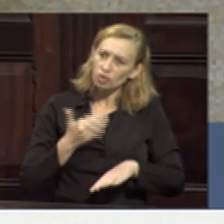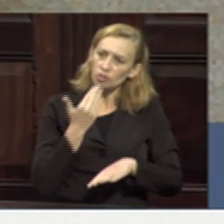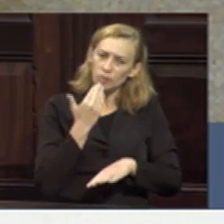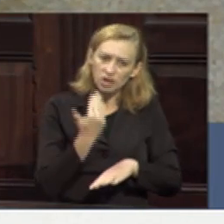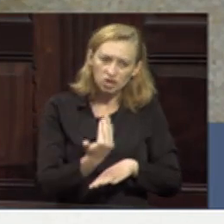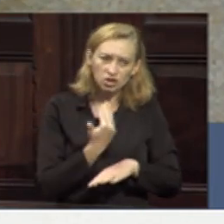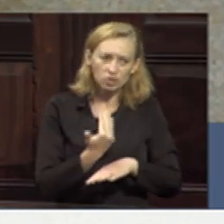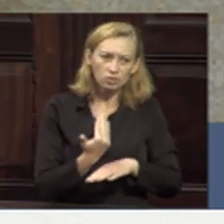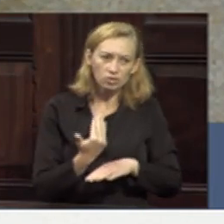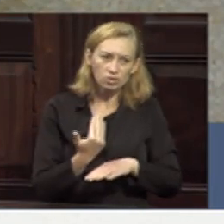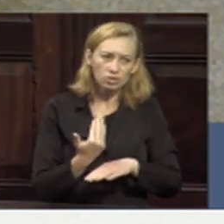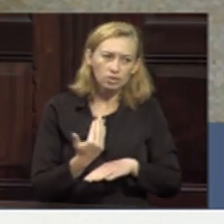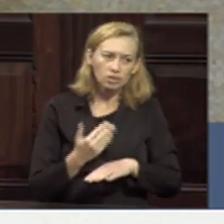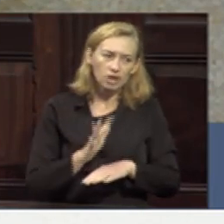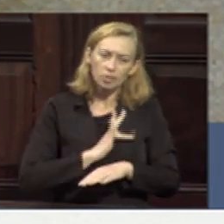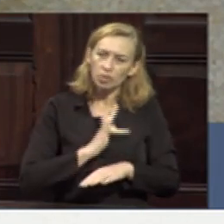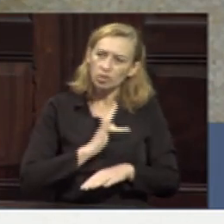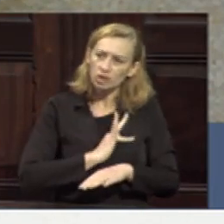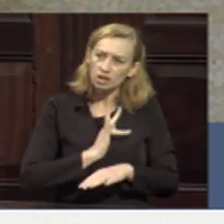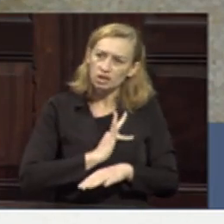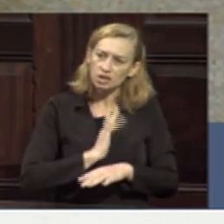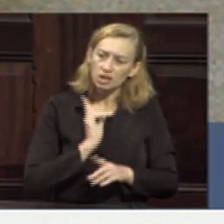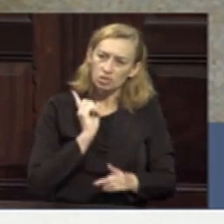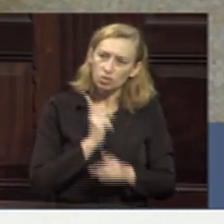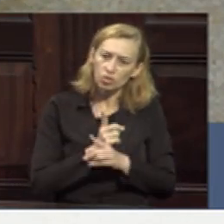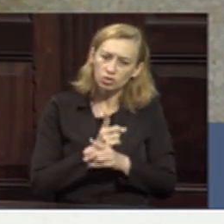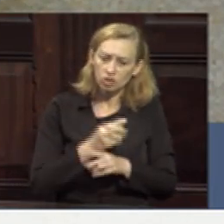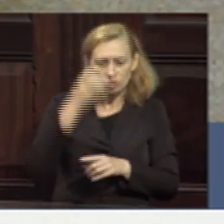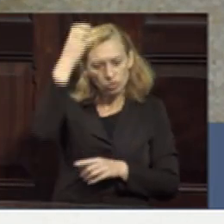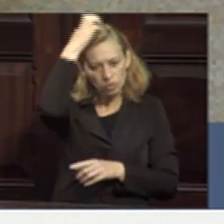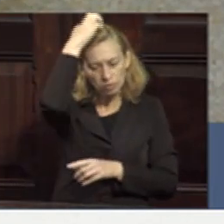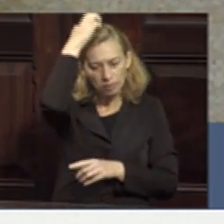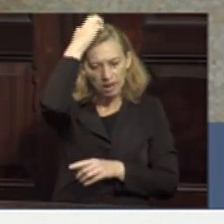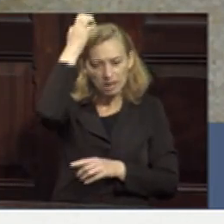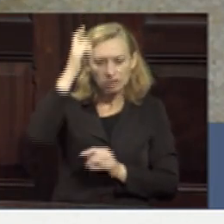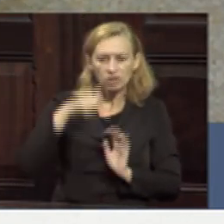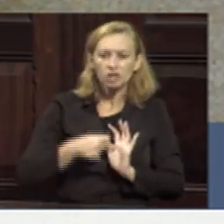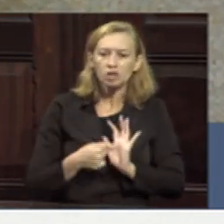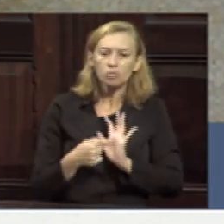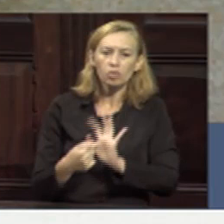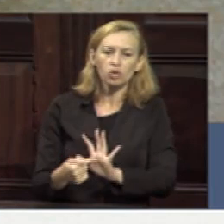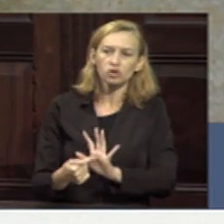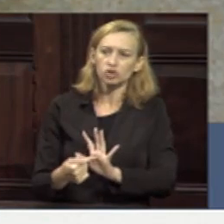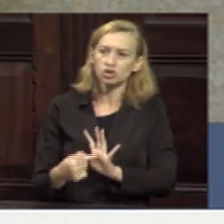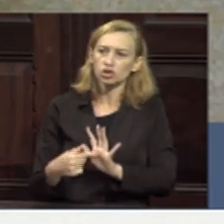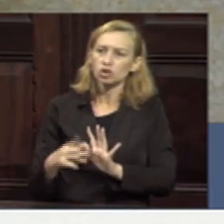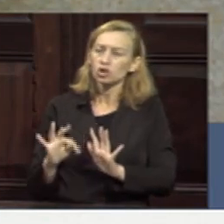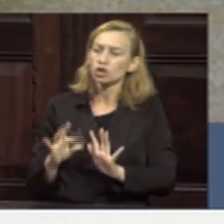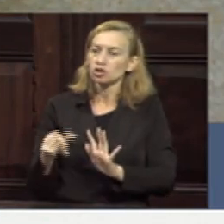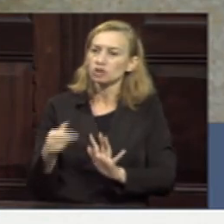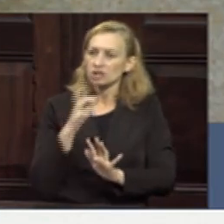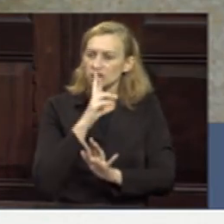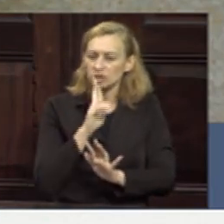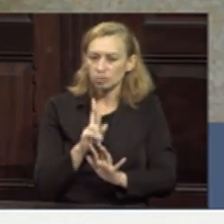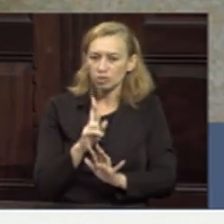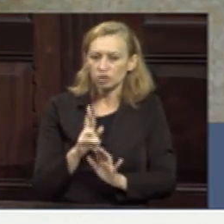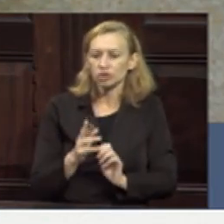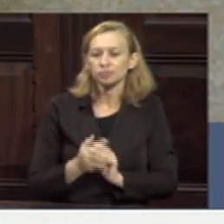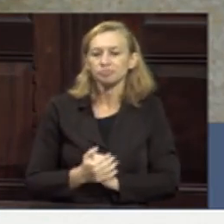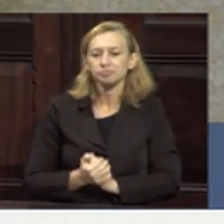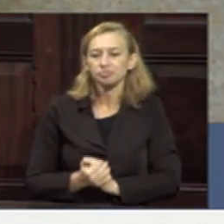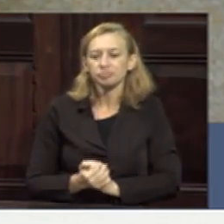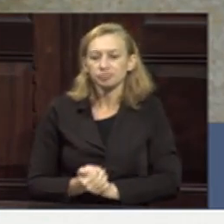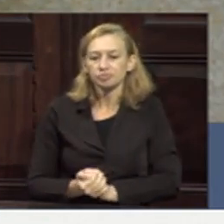esclarecido e que todos aqueles que participaram direto ou indiretamente desse terrível fato possam